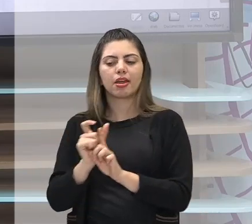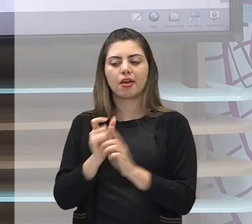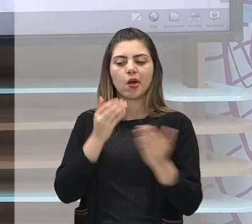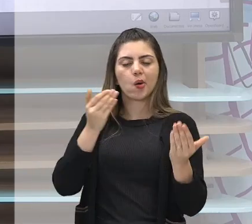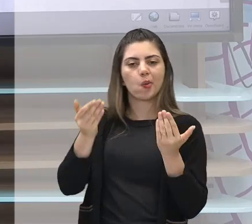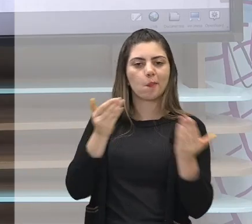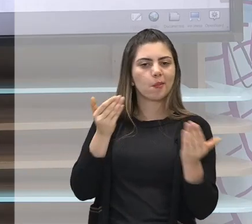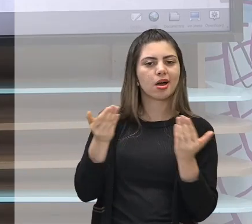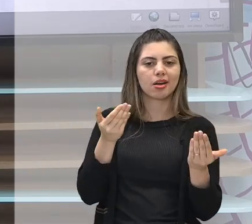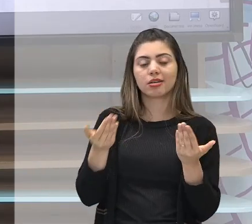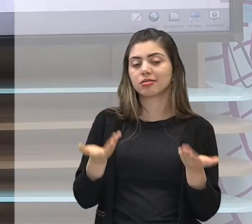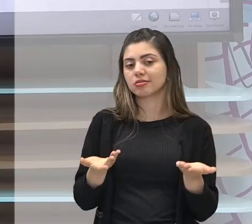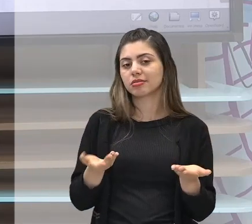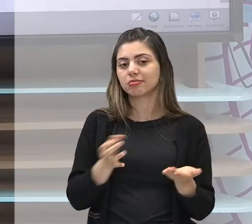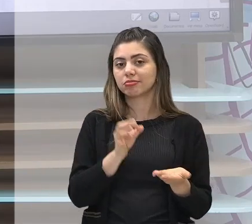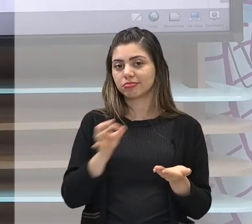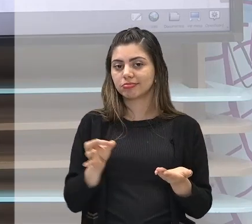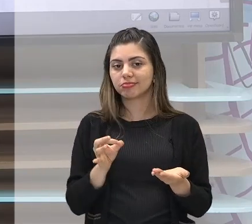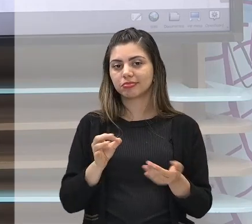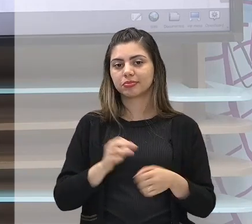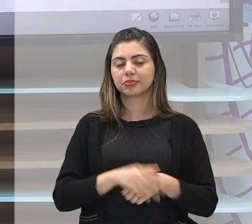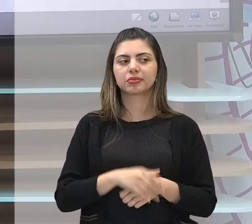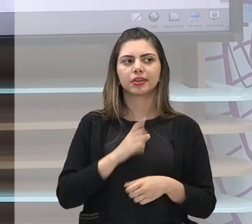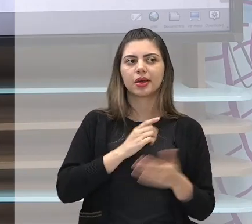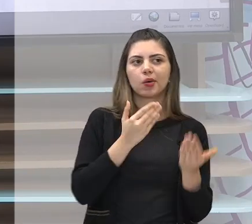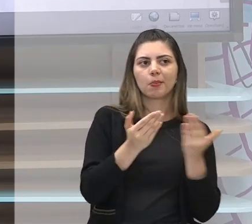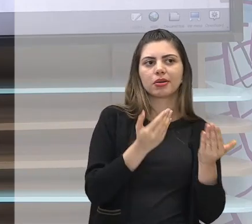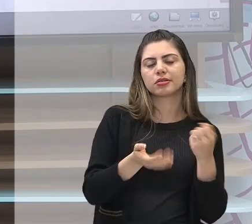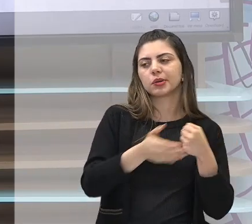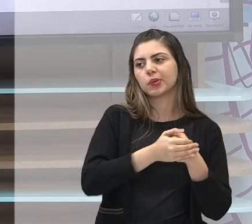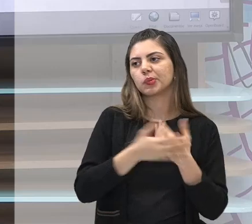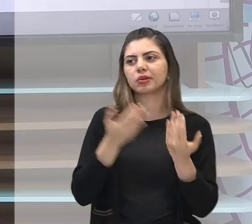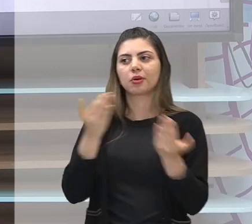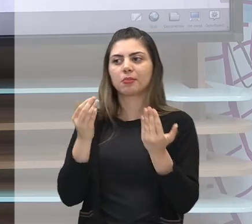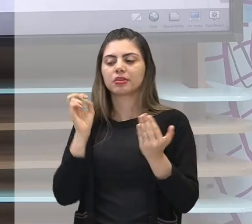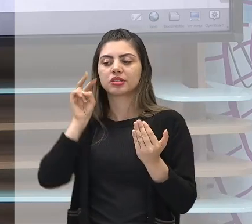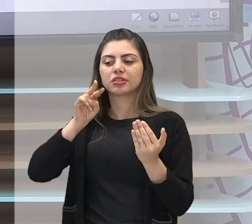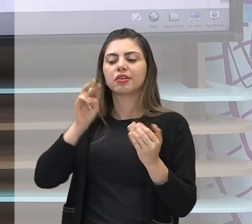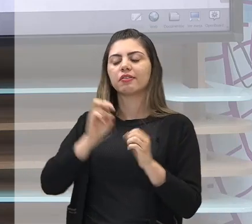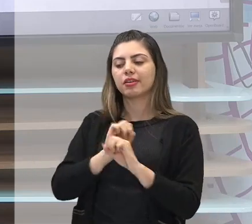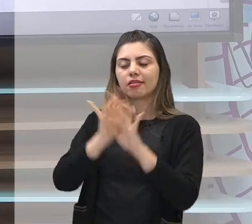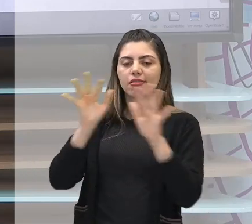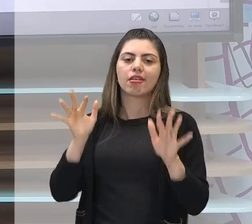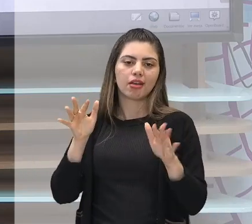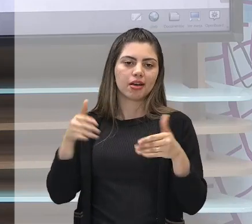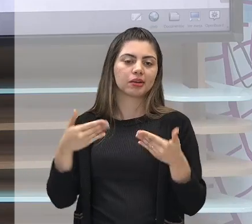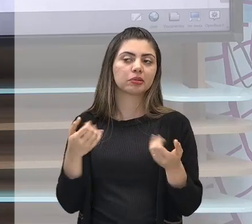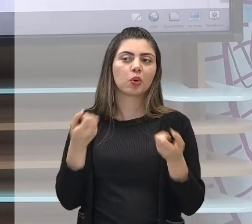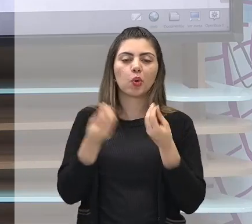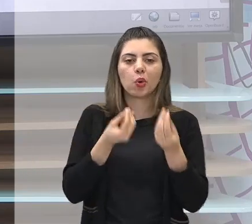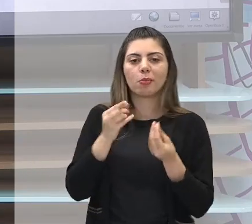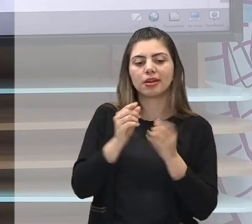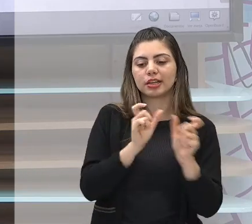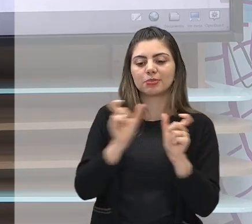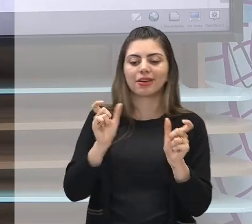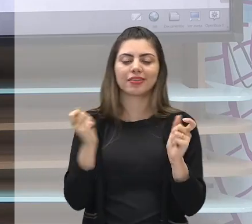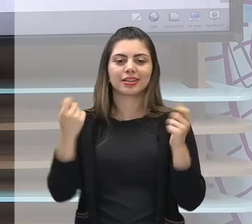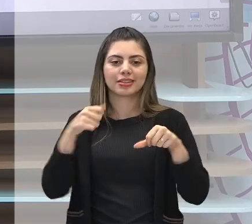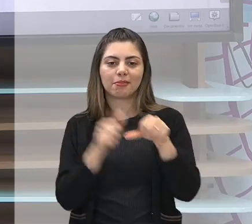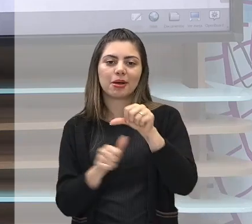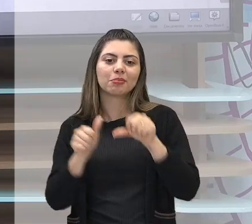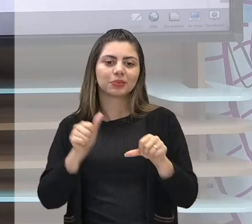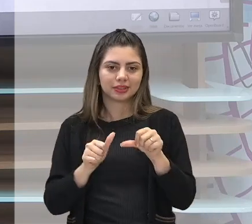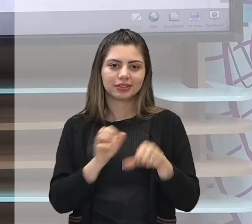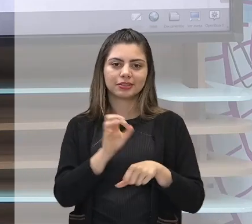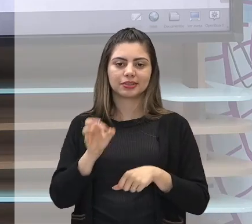dessas comparações explícitas e implícitas, de como o sentido pode ser alterado, essas substituições das figuras de